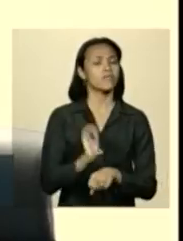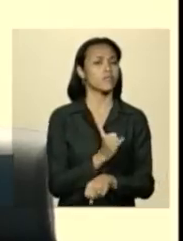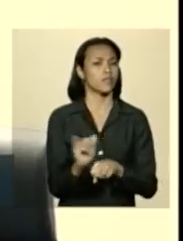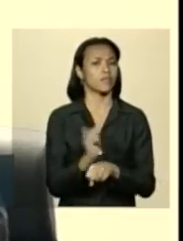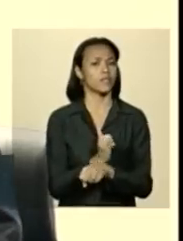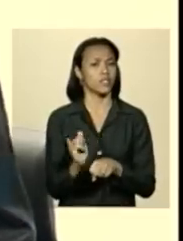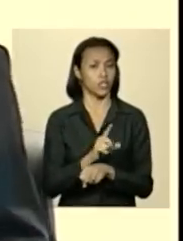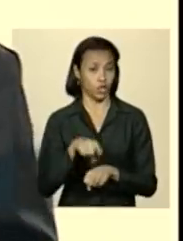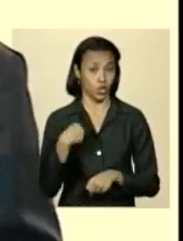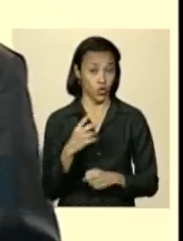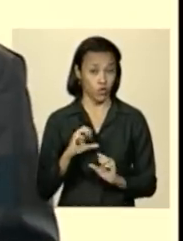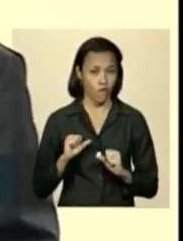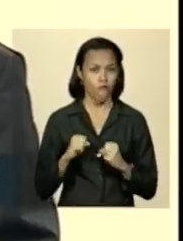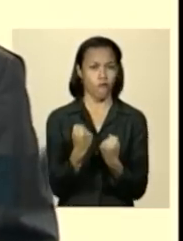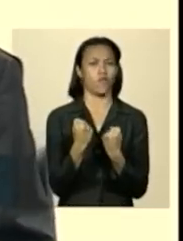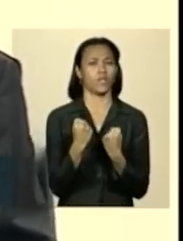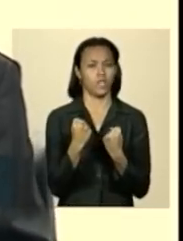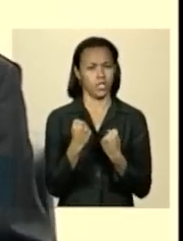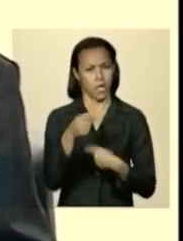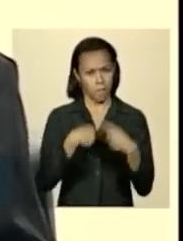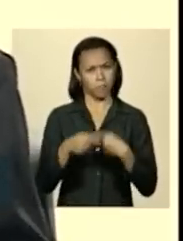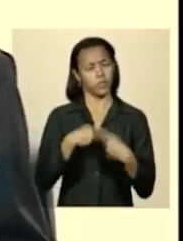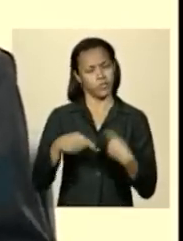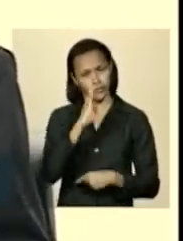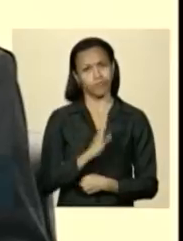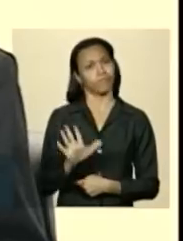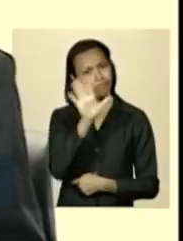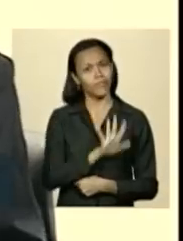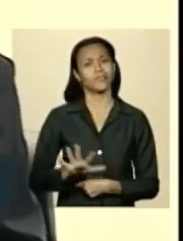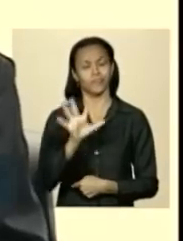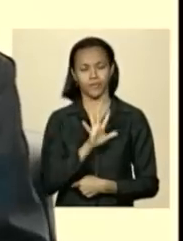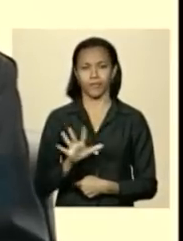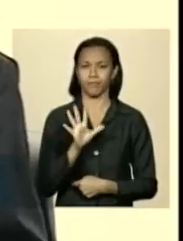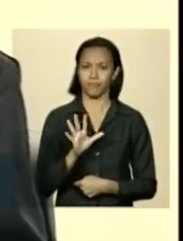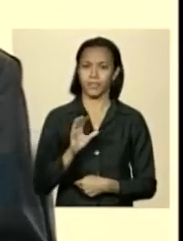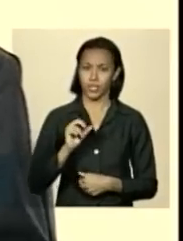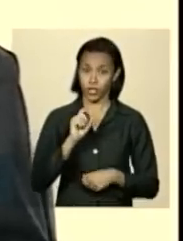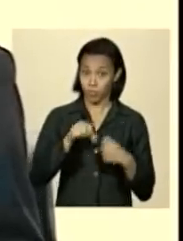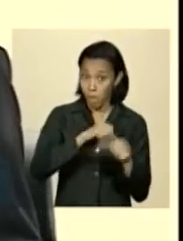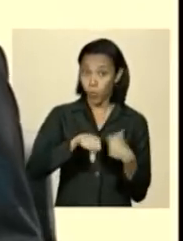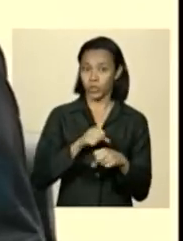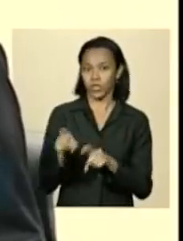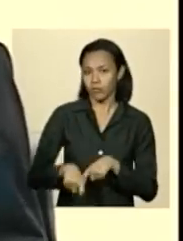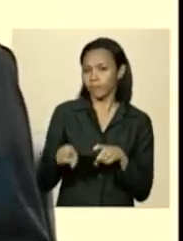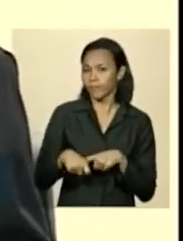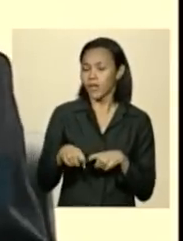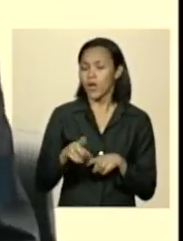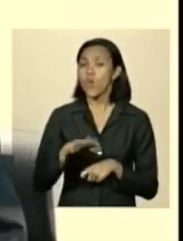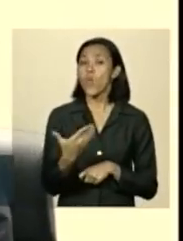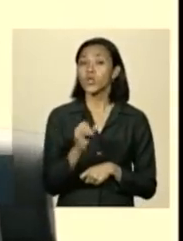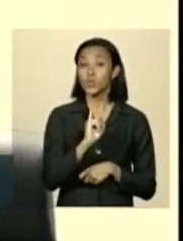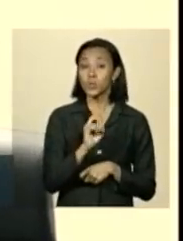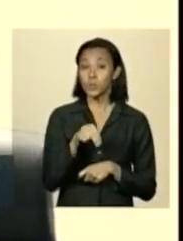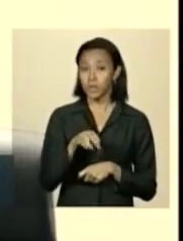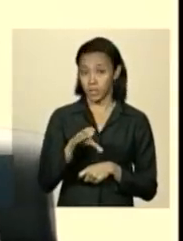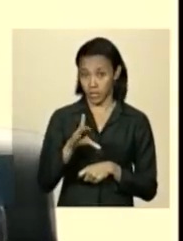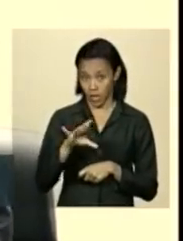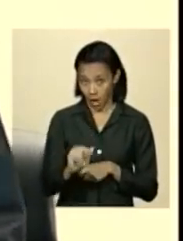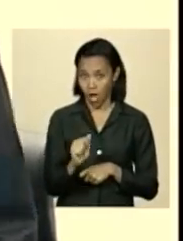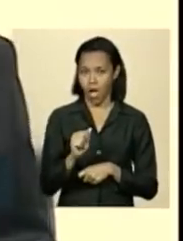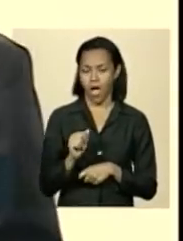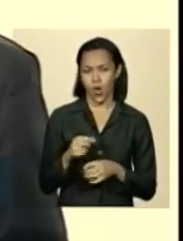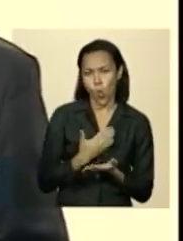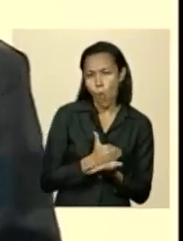pra gente fortalecer a política nacional de reforma agrária quando nós iniciamos um assentamento quando o Incra inicia um